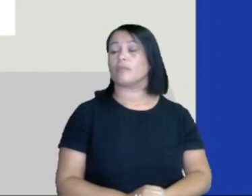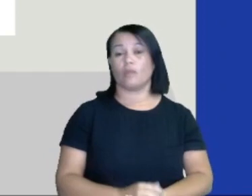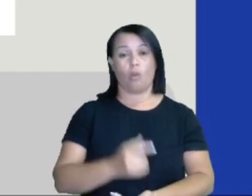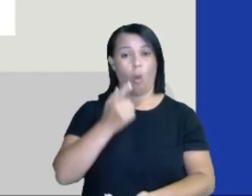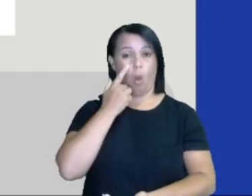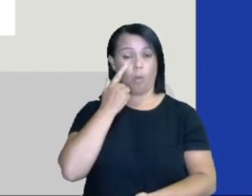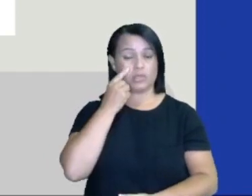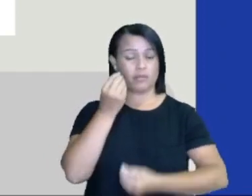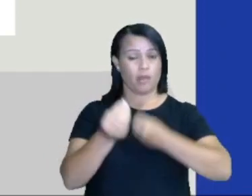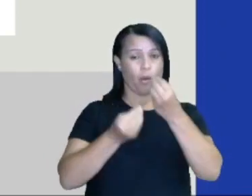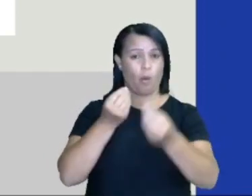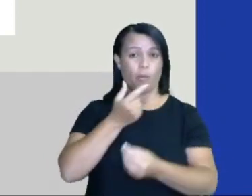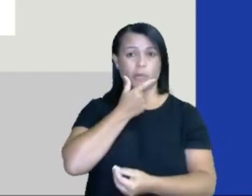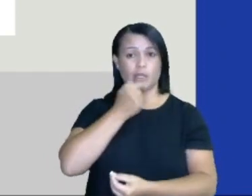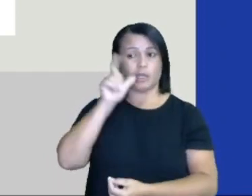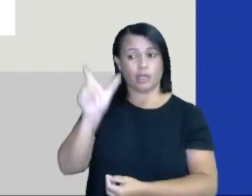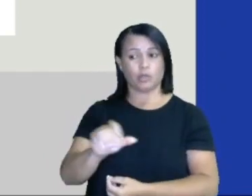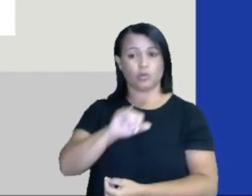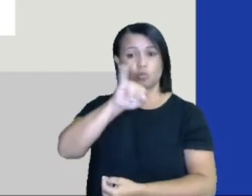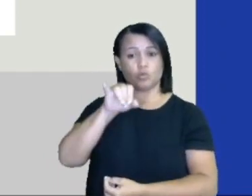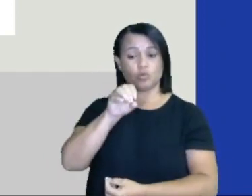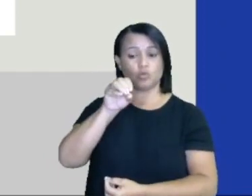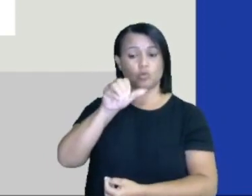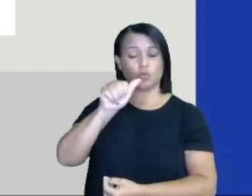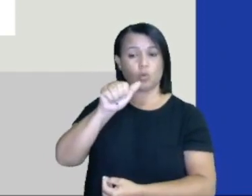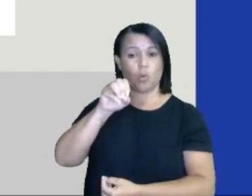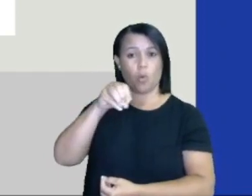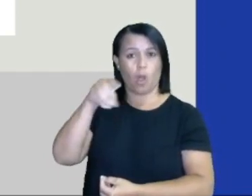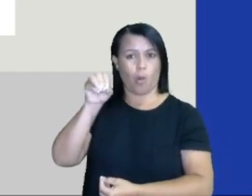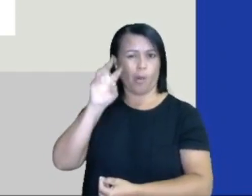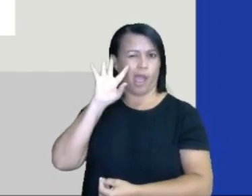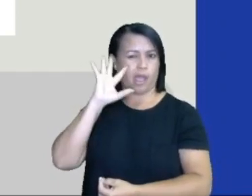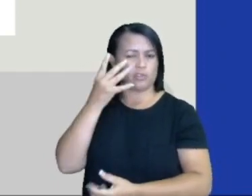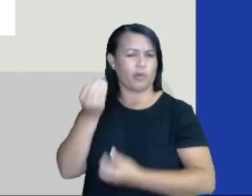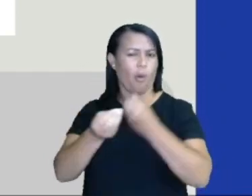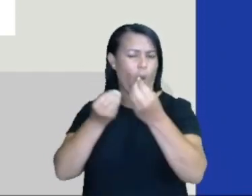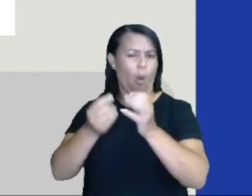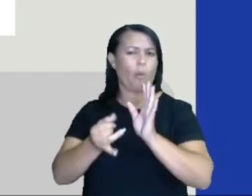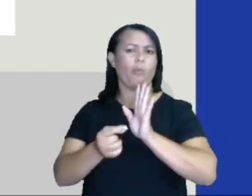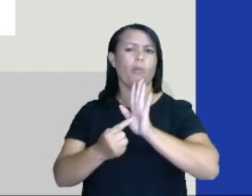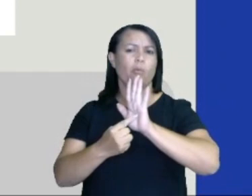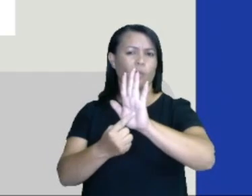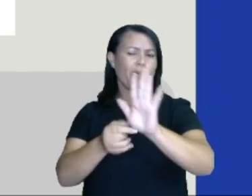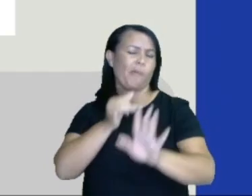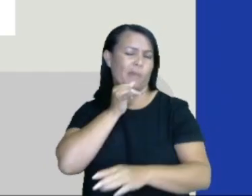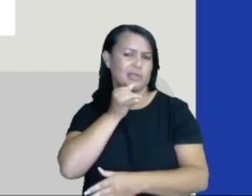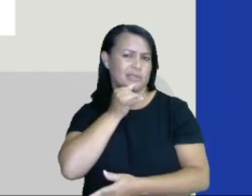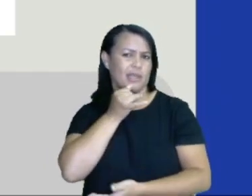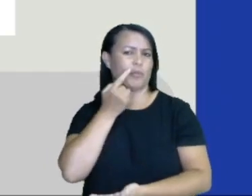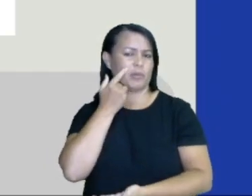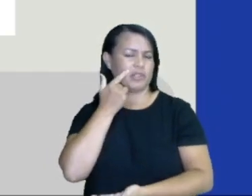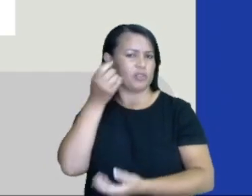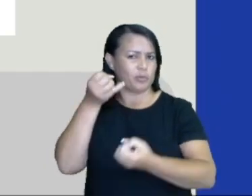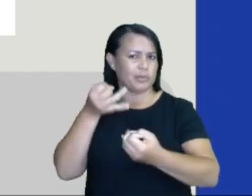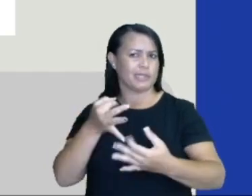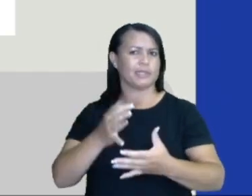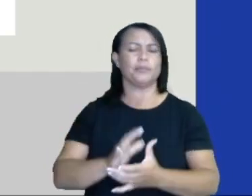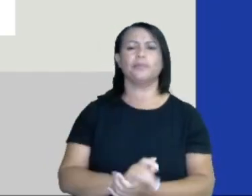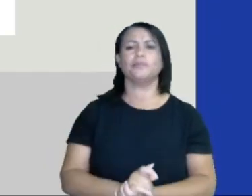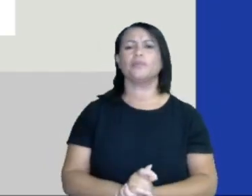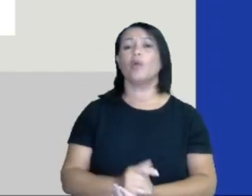Olha aí como o João resolveu. Trouxe um exemplo aí para vocês, Como a gente acabou de ver a